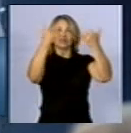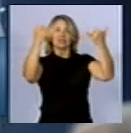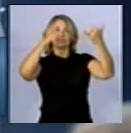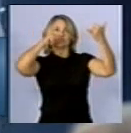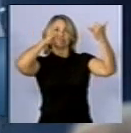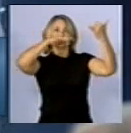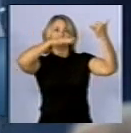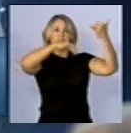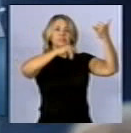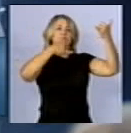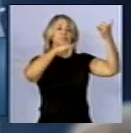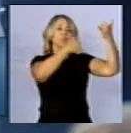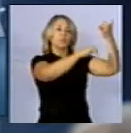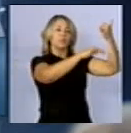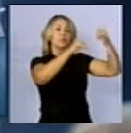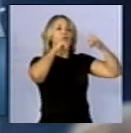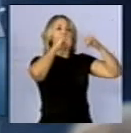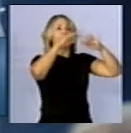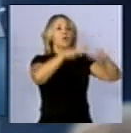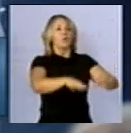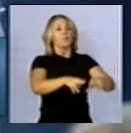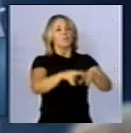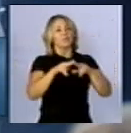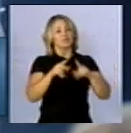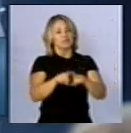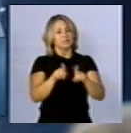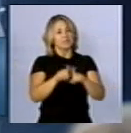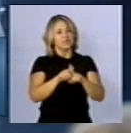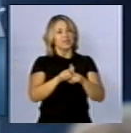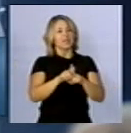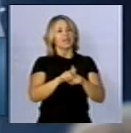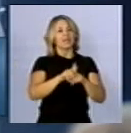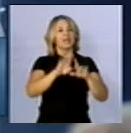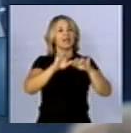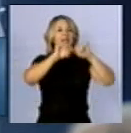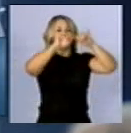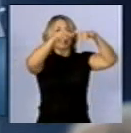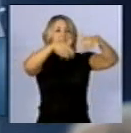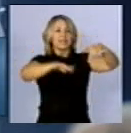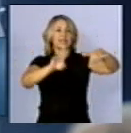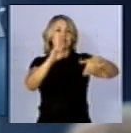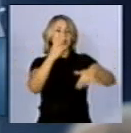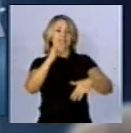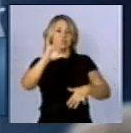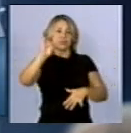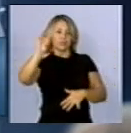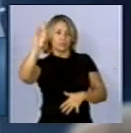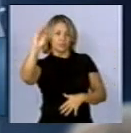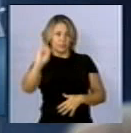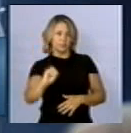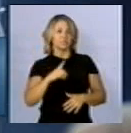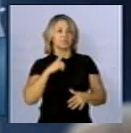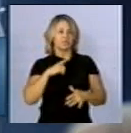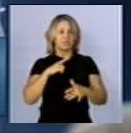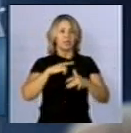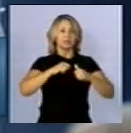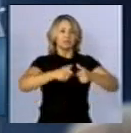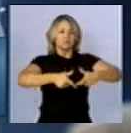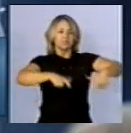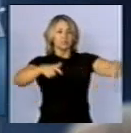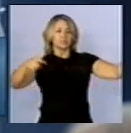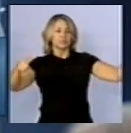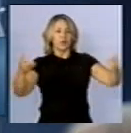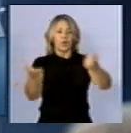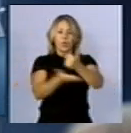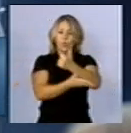conta da nossa Matriz principal ser a hidrelétrica são bastante extensa cortando várias áreas não povoadas o que